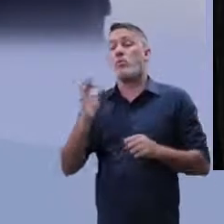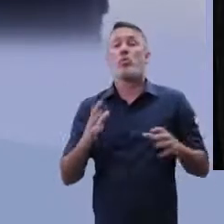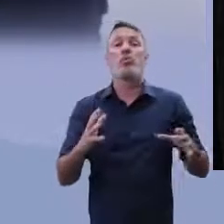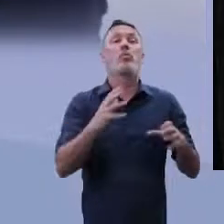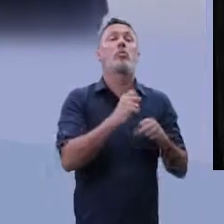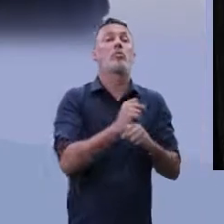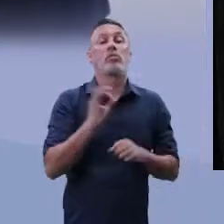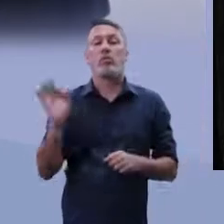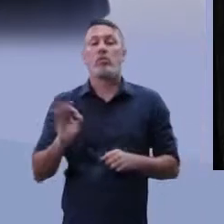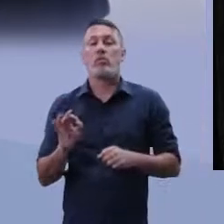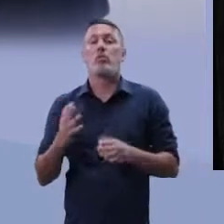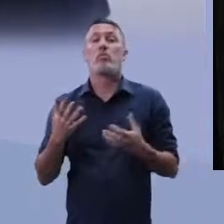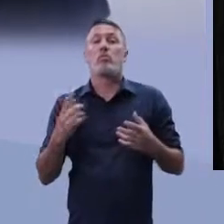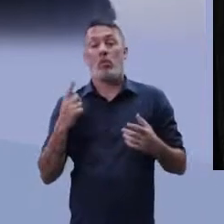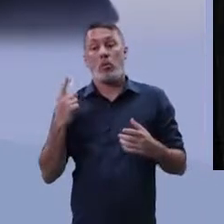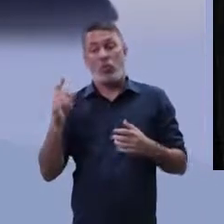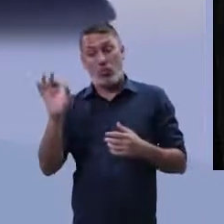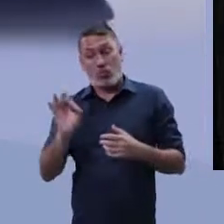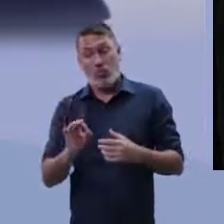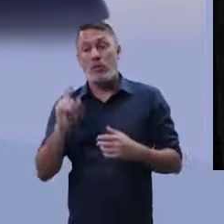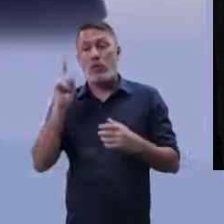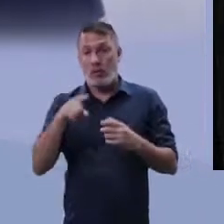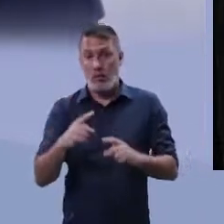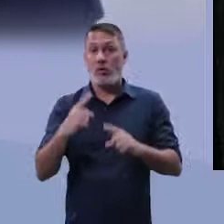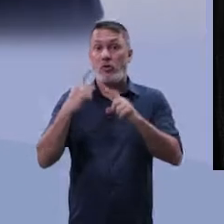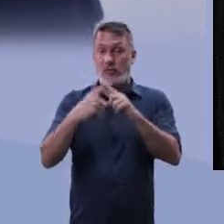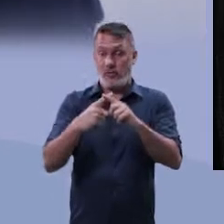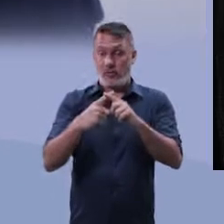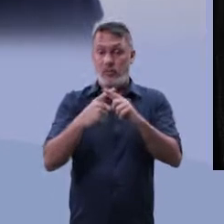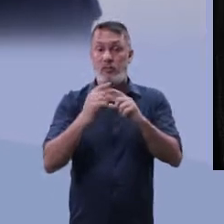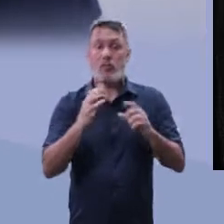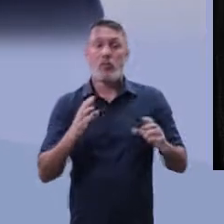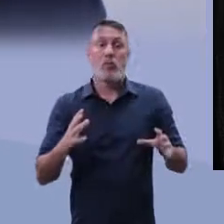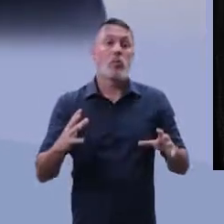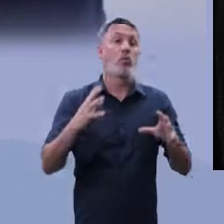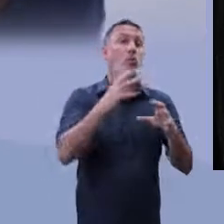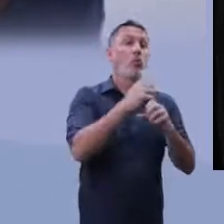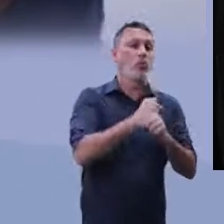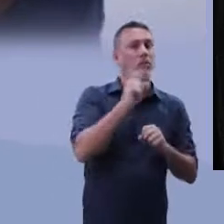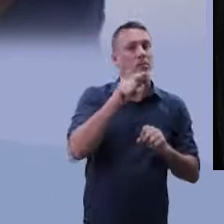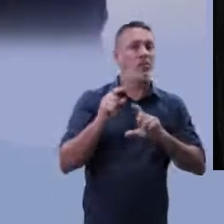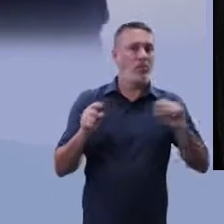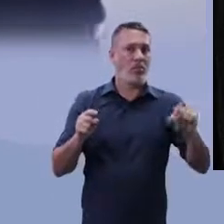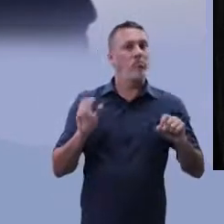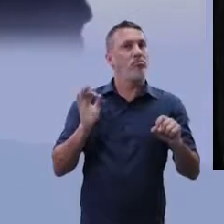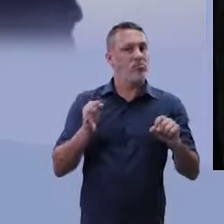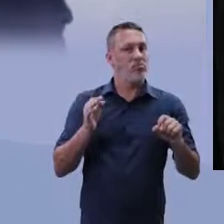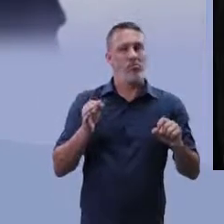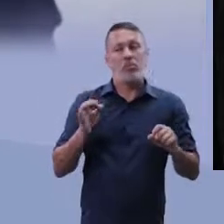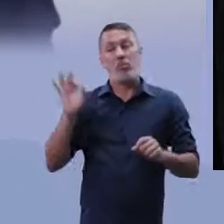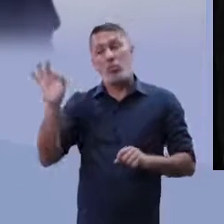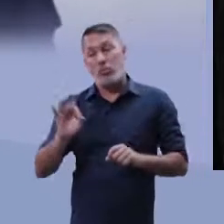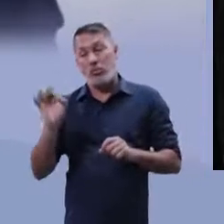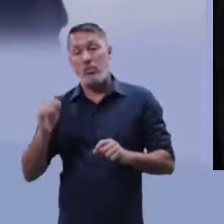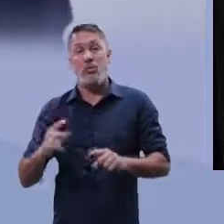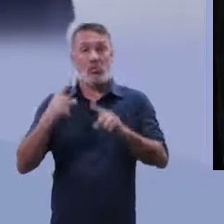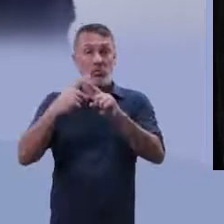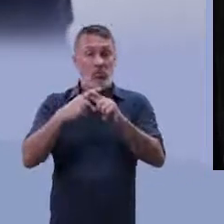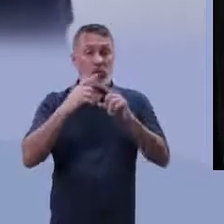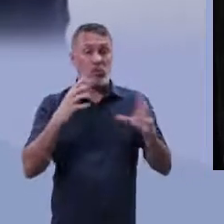Uma parte corresponde a X%. O total corresponde a